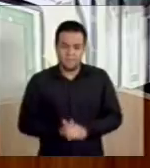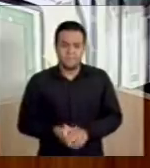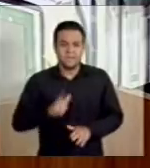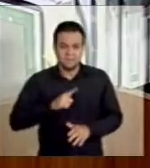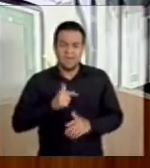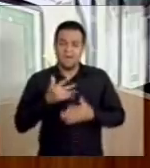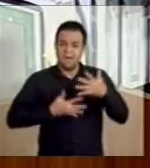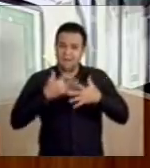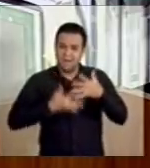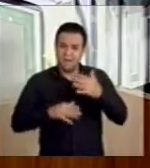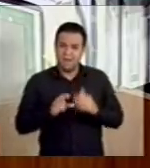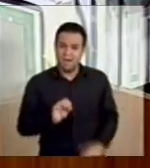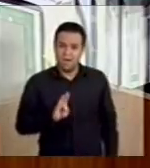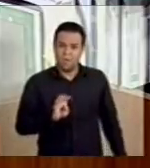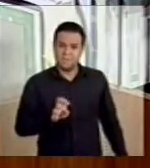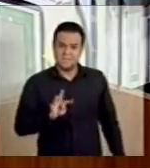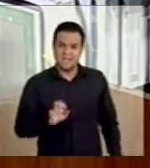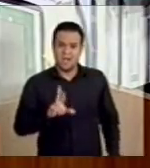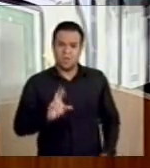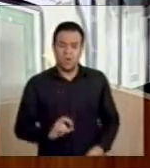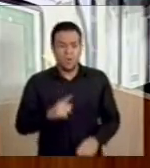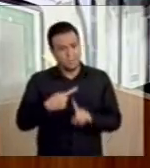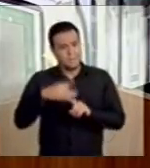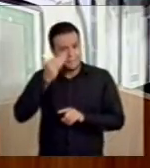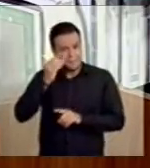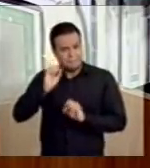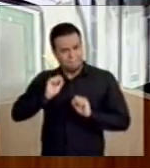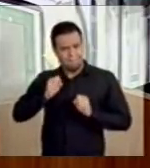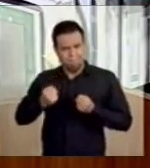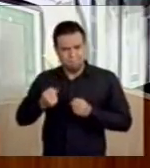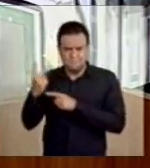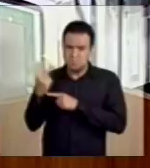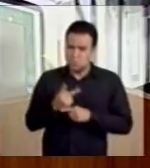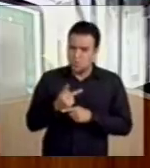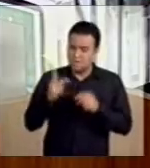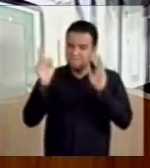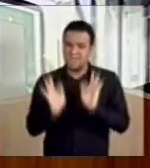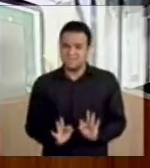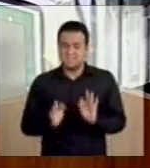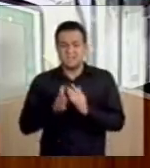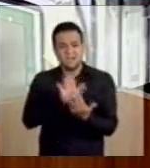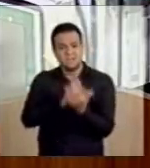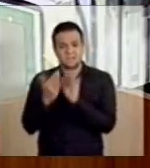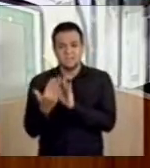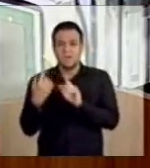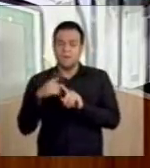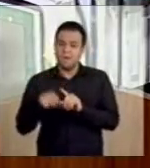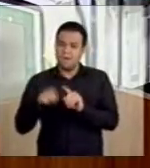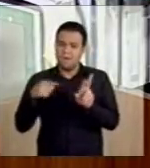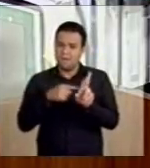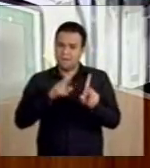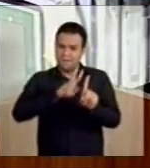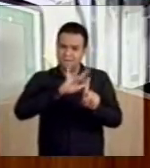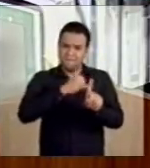obstáculos que inviabilizam a busca da felicidade por parte de transgêneros, vítimas de